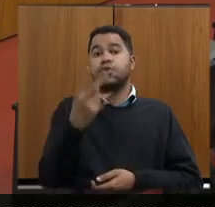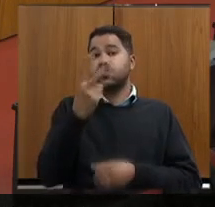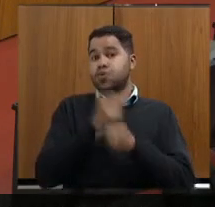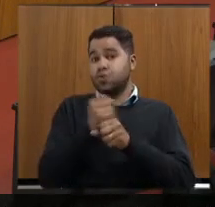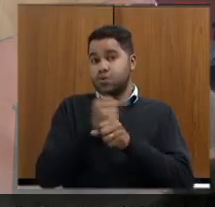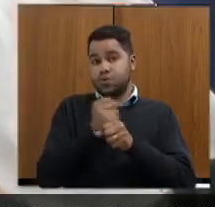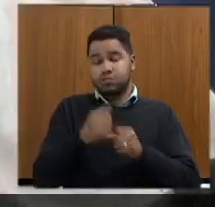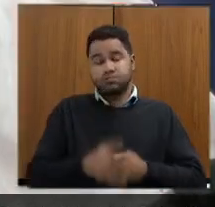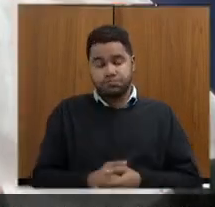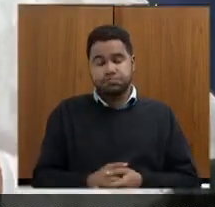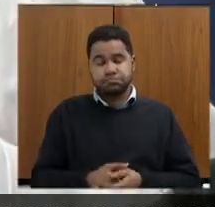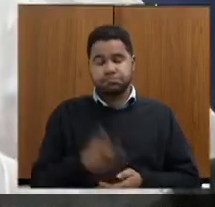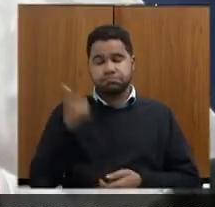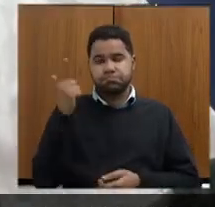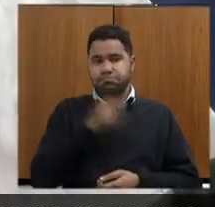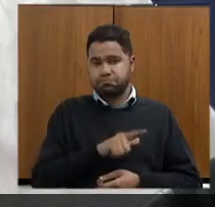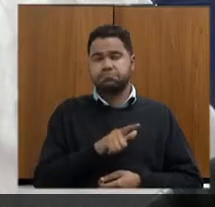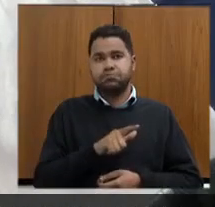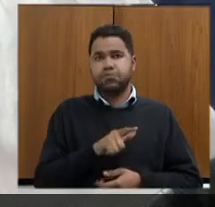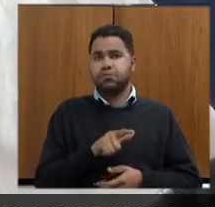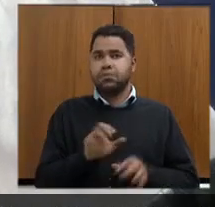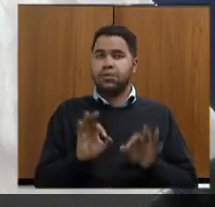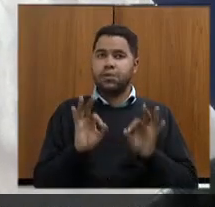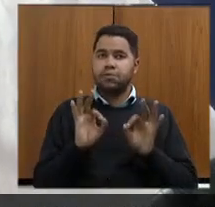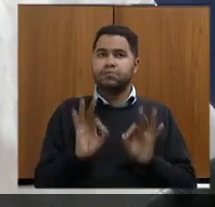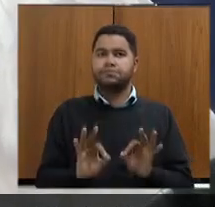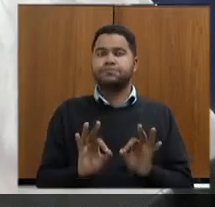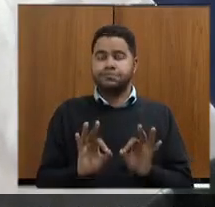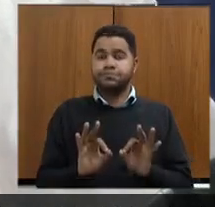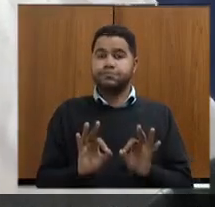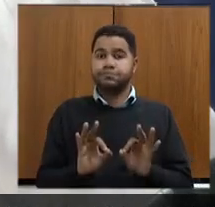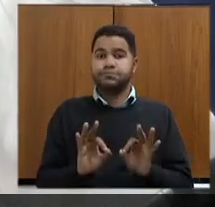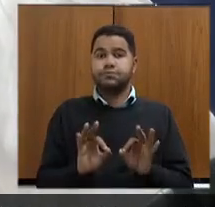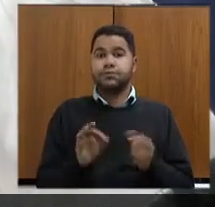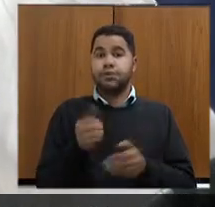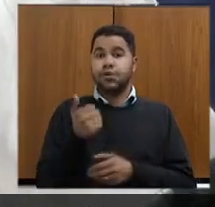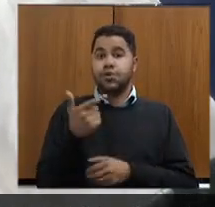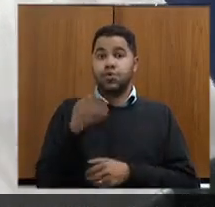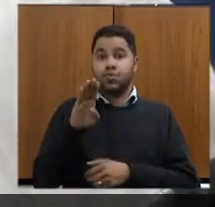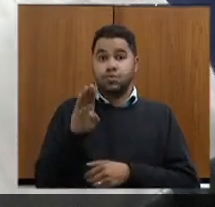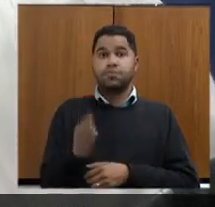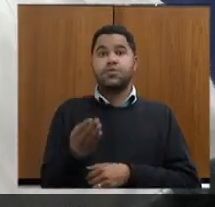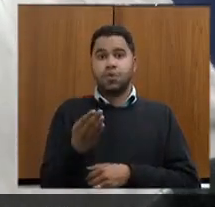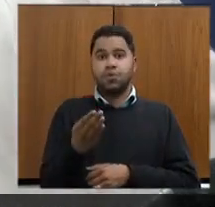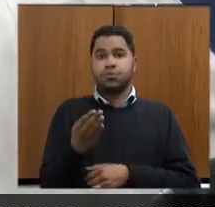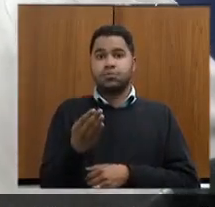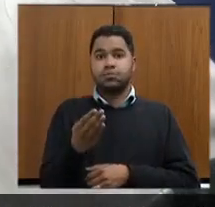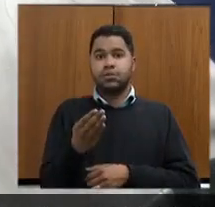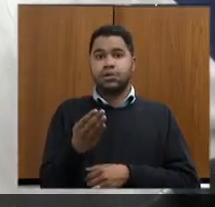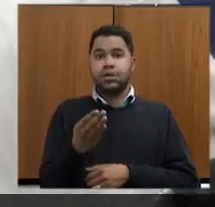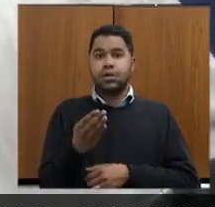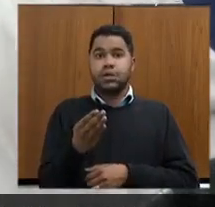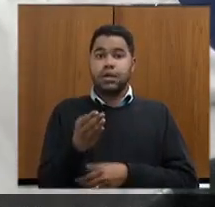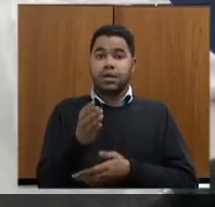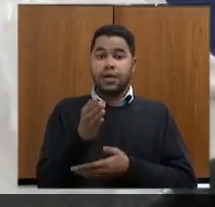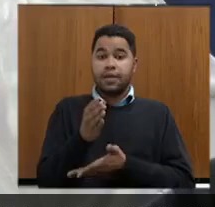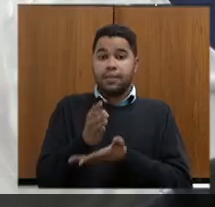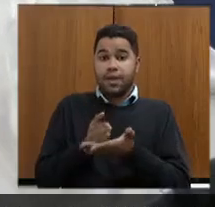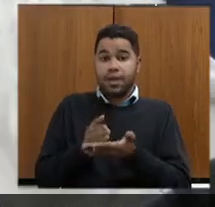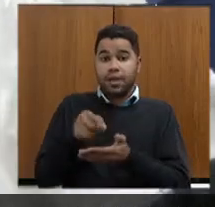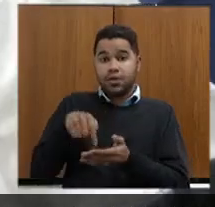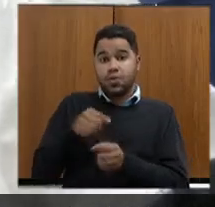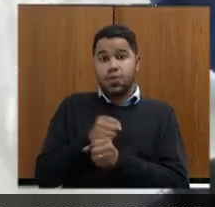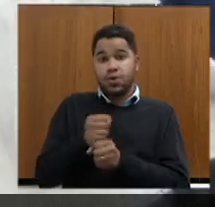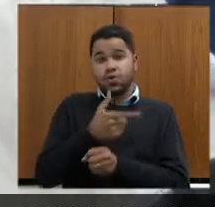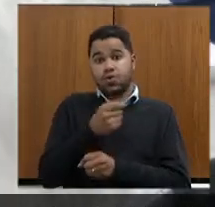dois anos então é um ganho muito muito social 12 milhões de reais nessa metade de ano que falta